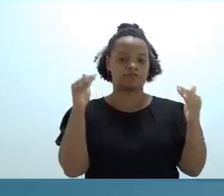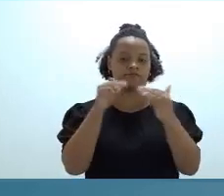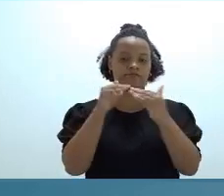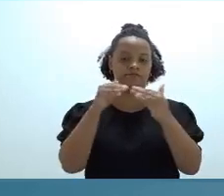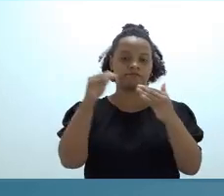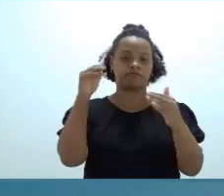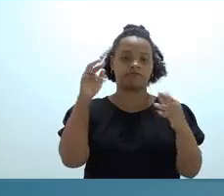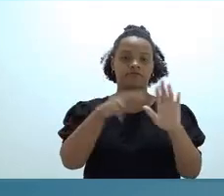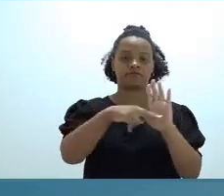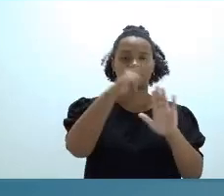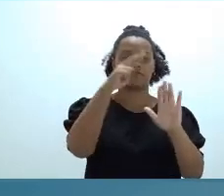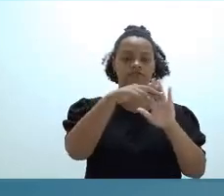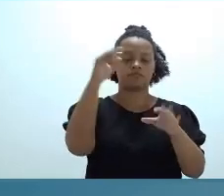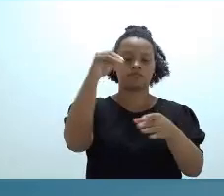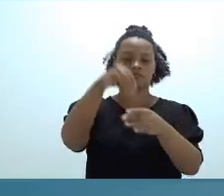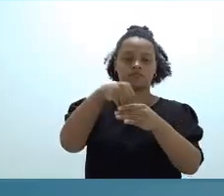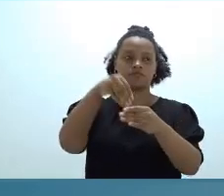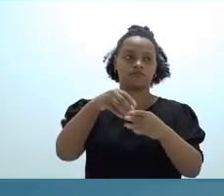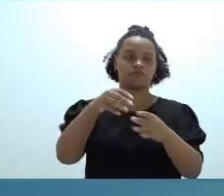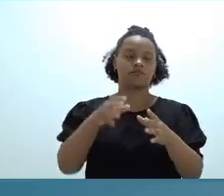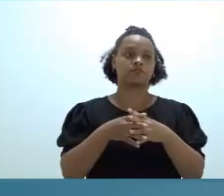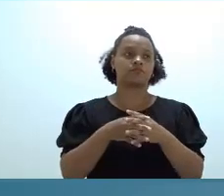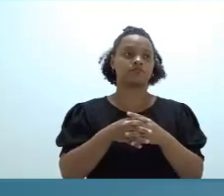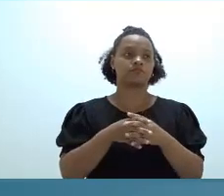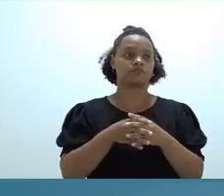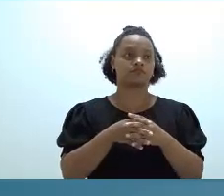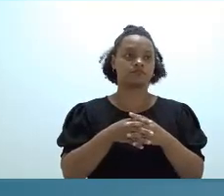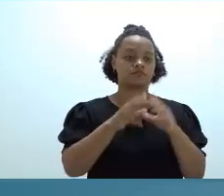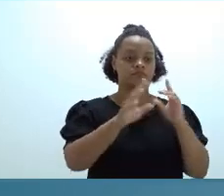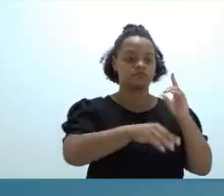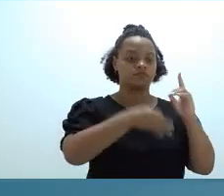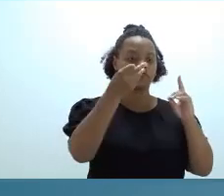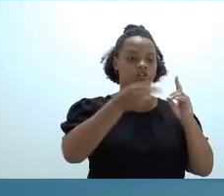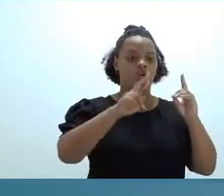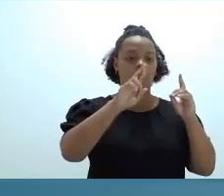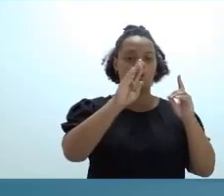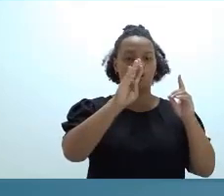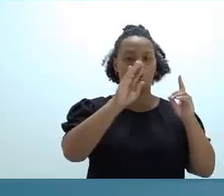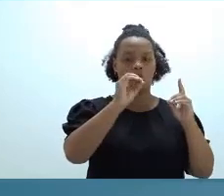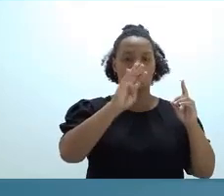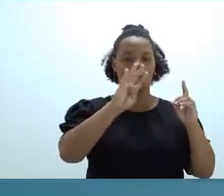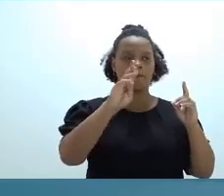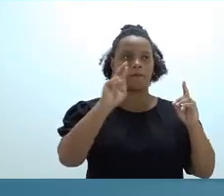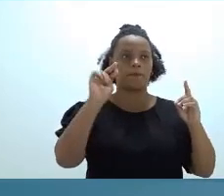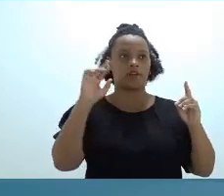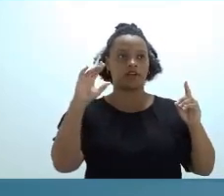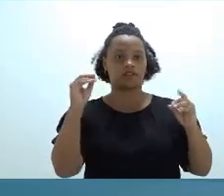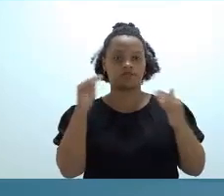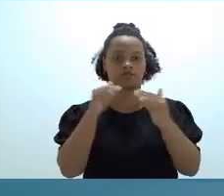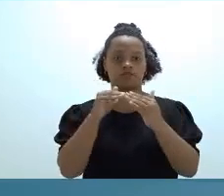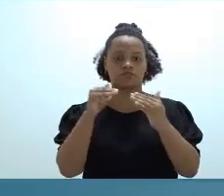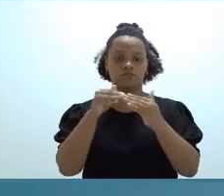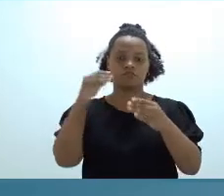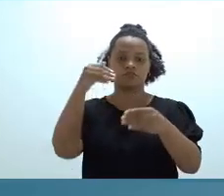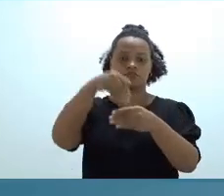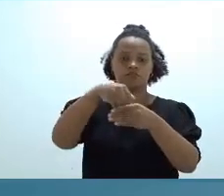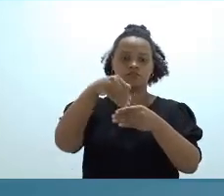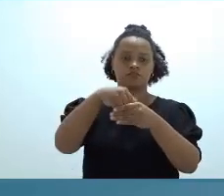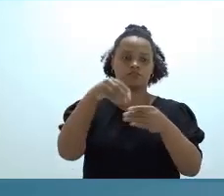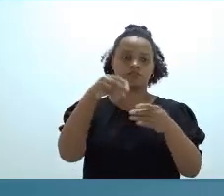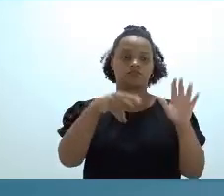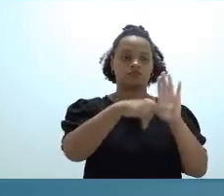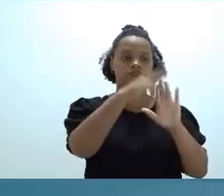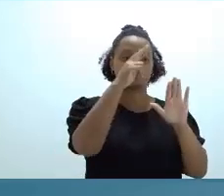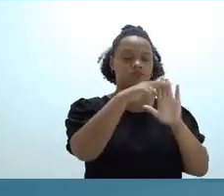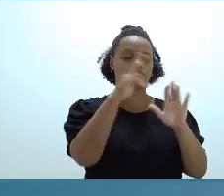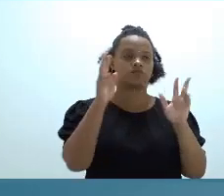excelência. Obrigado. Desembargadora Alberto Moura. Como relator, excelência.